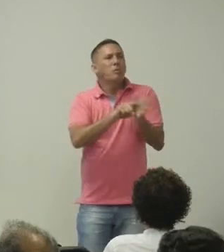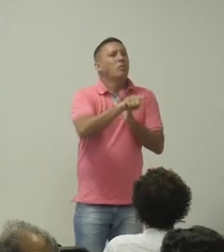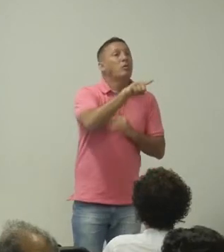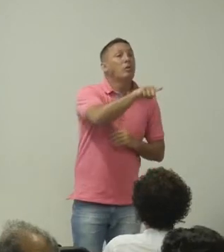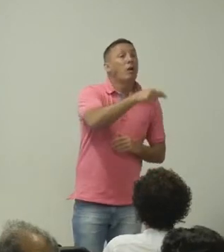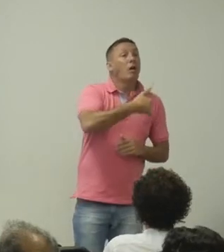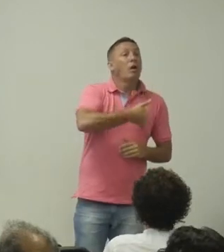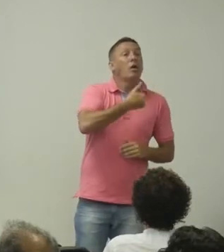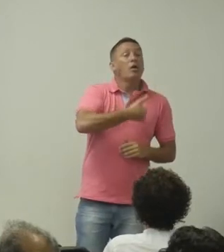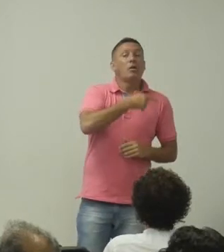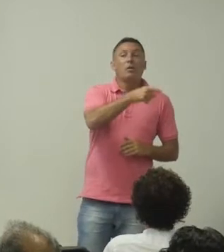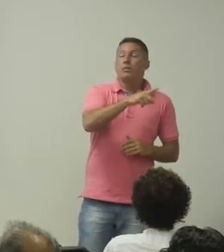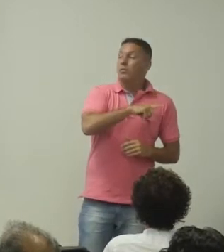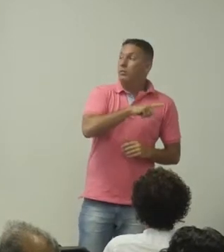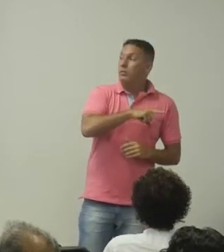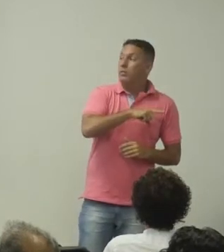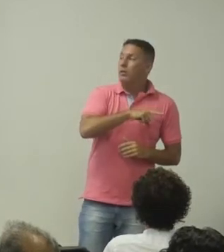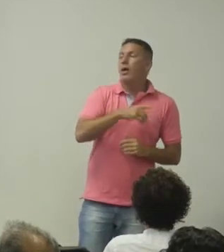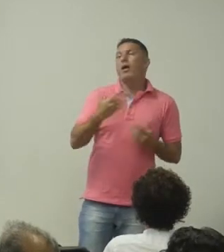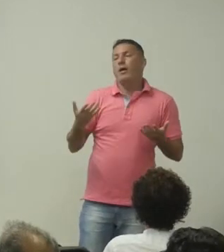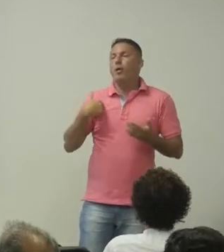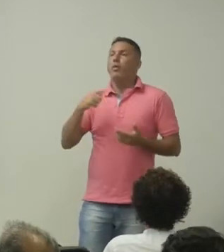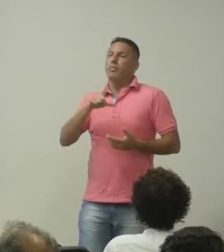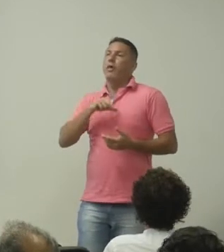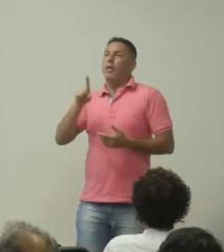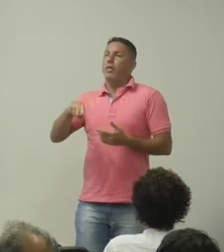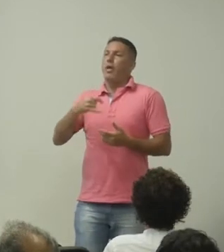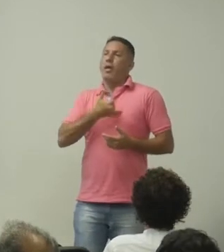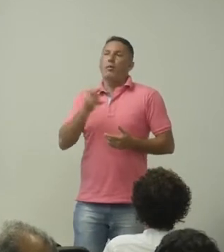anos o senhor tinha, e ele disse, em semanas.